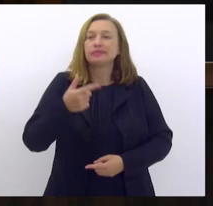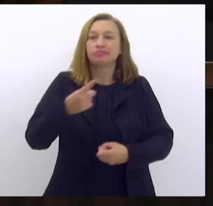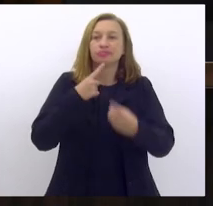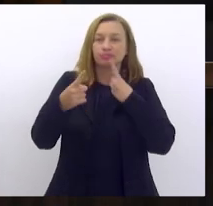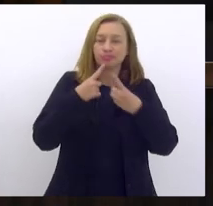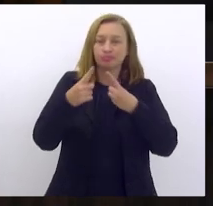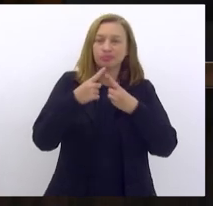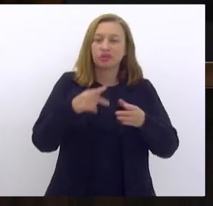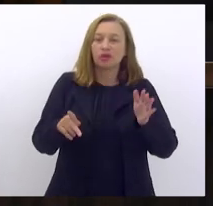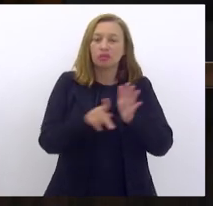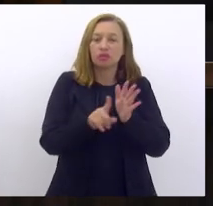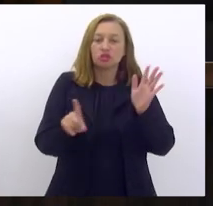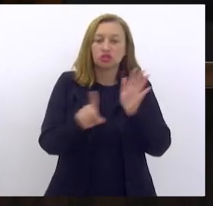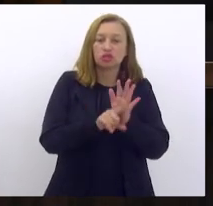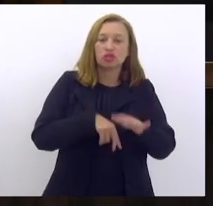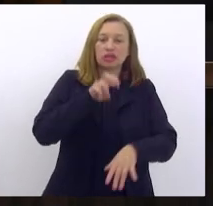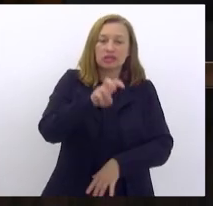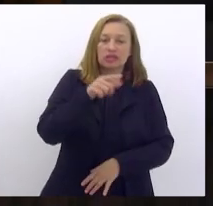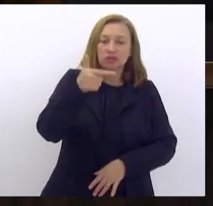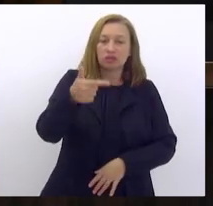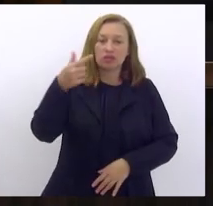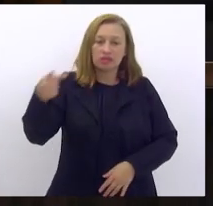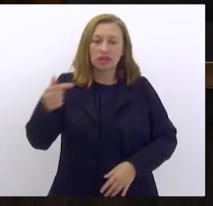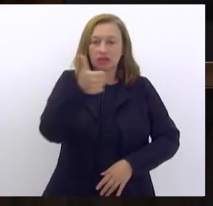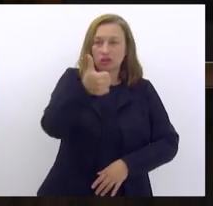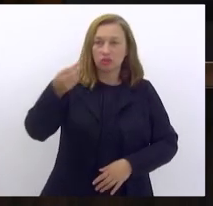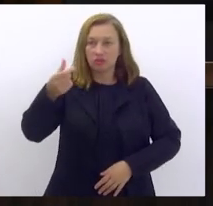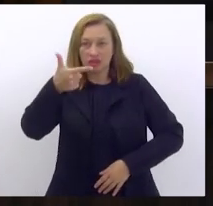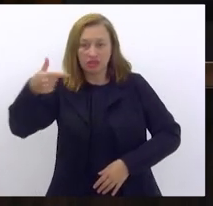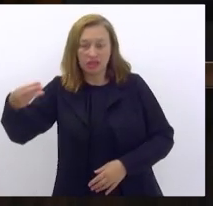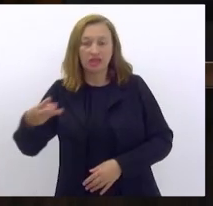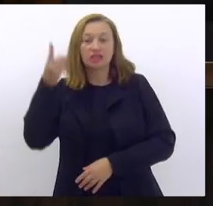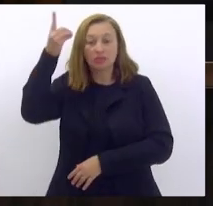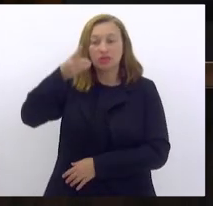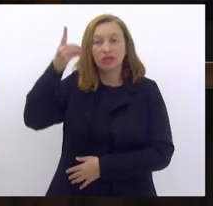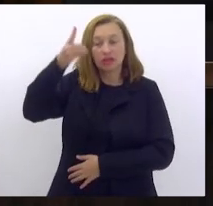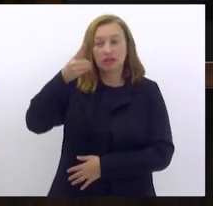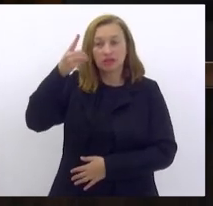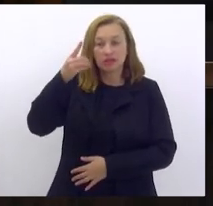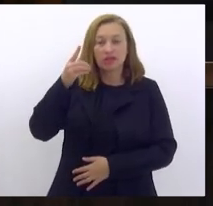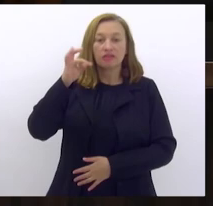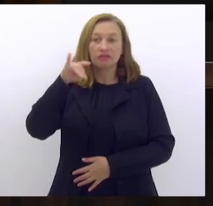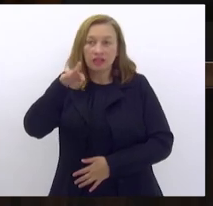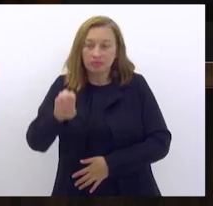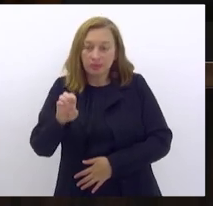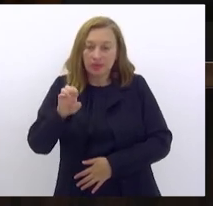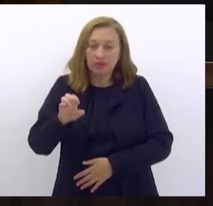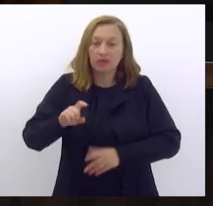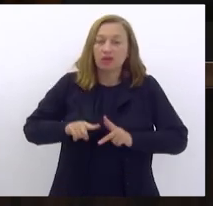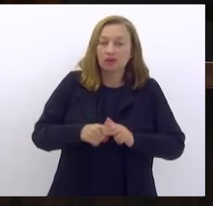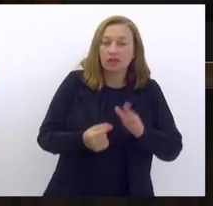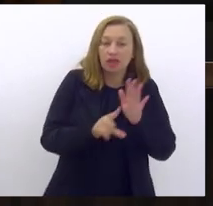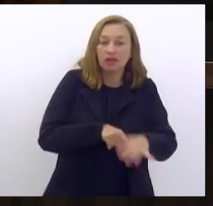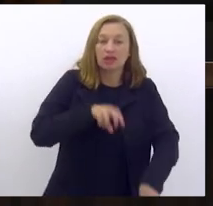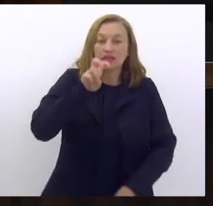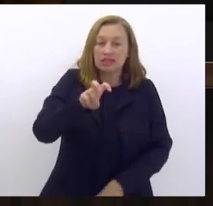discussão, projeto de lei 527/2023, de autoria do deputado Felipe Soares, que altera a lei